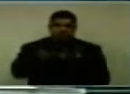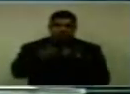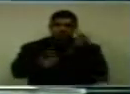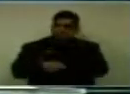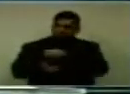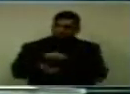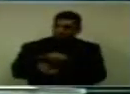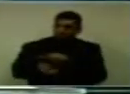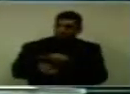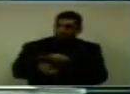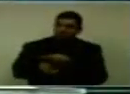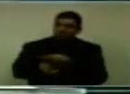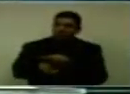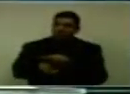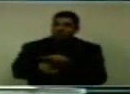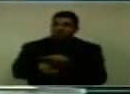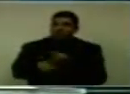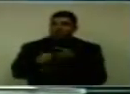que aliem